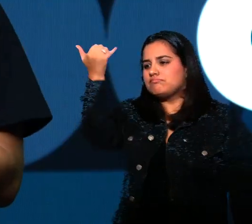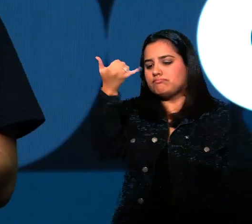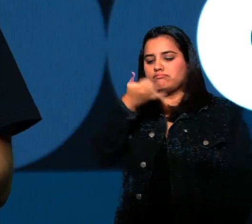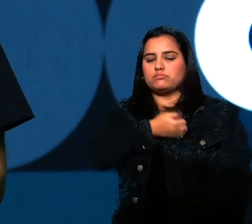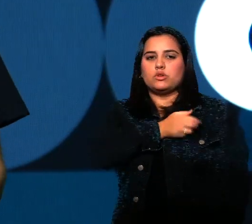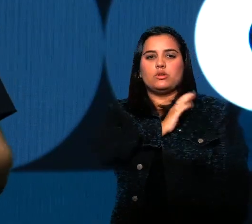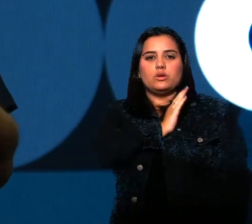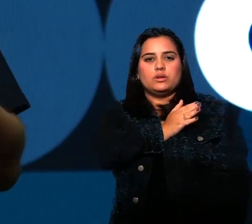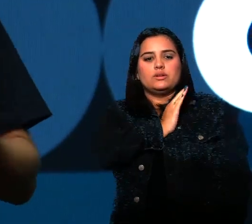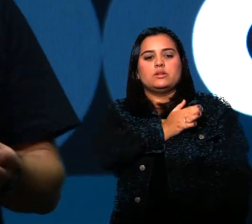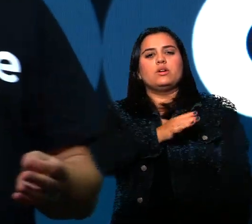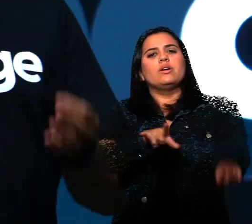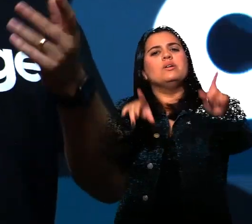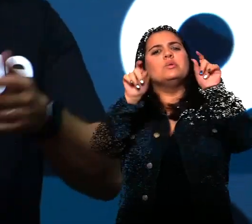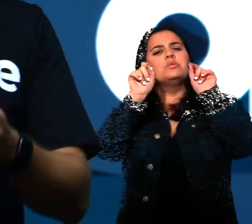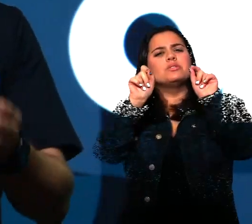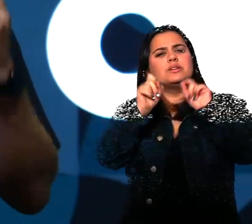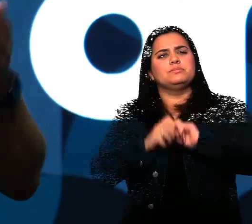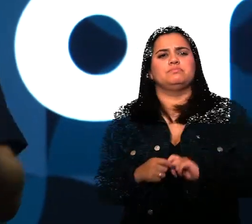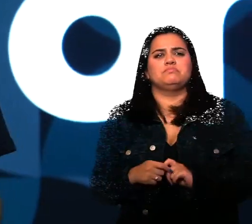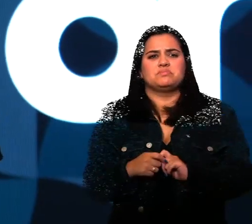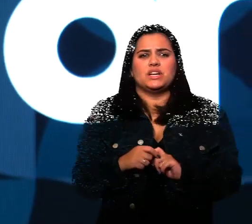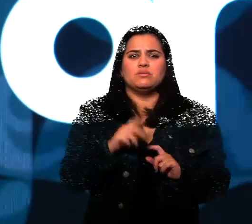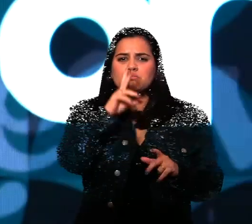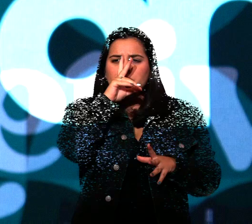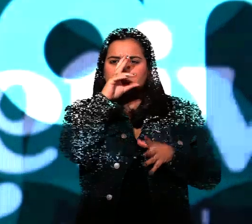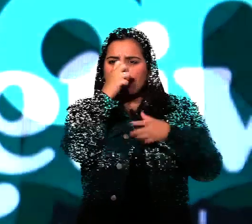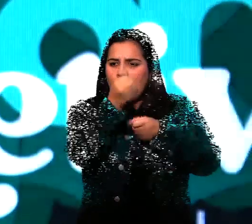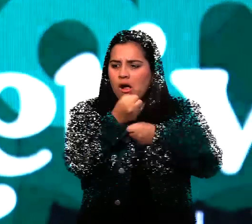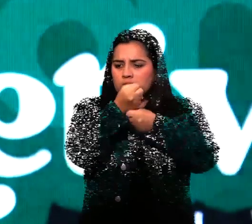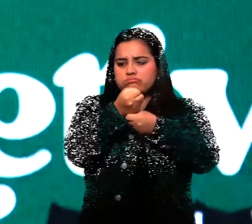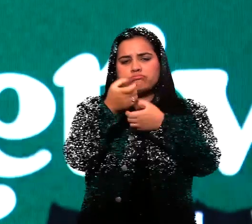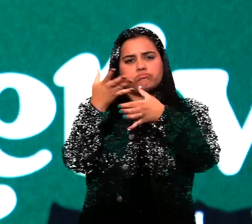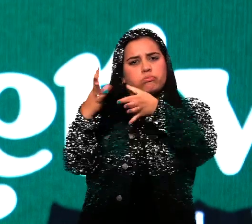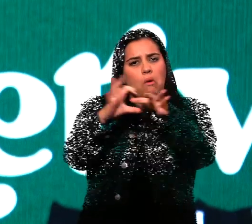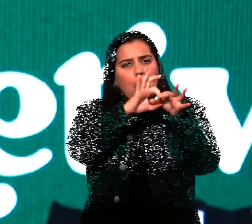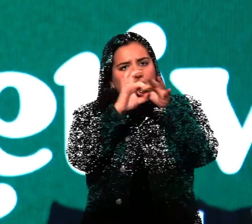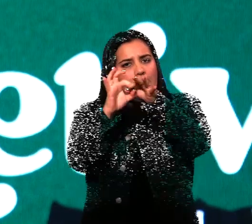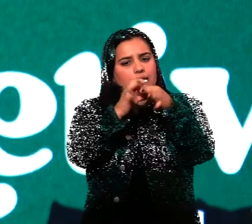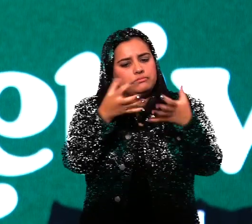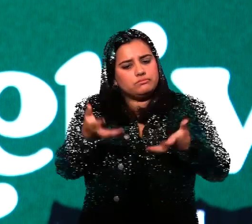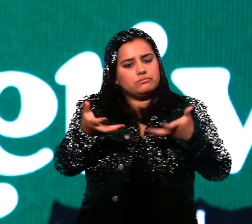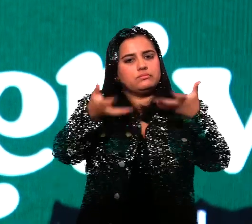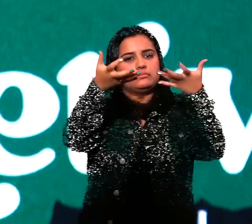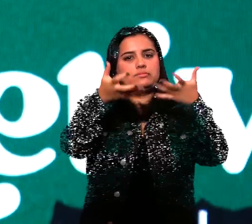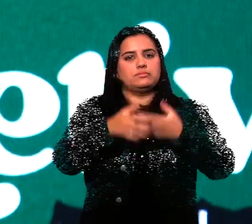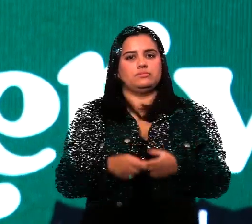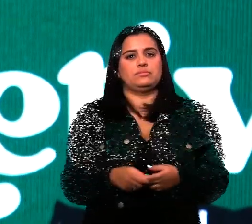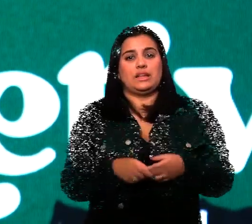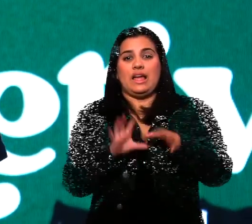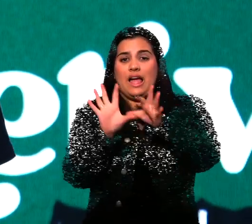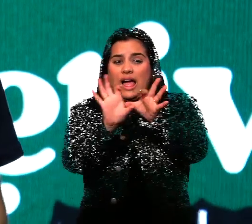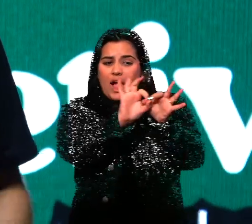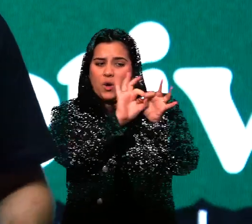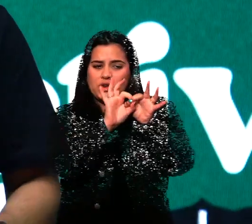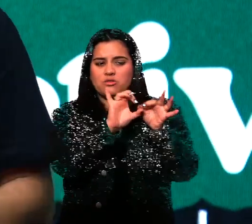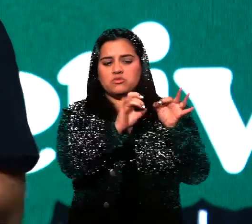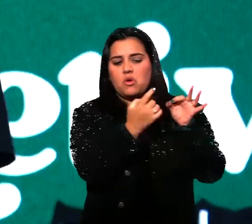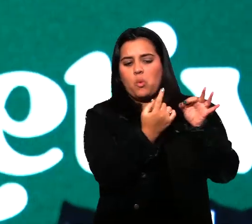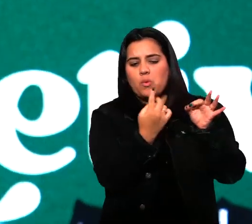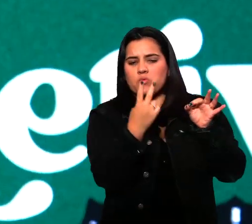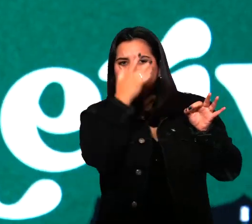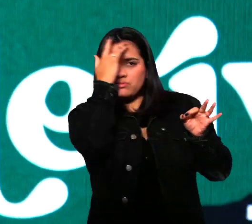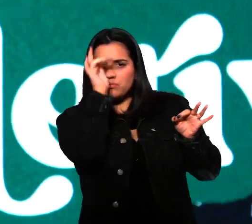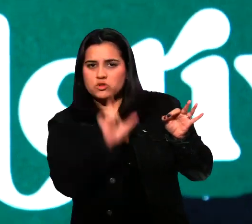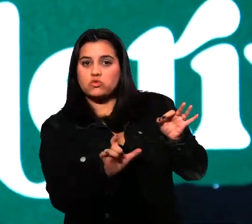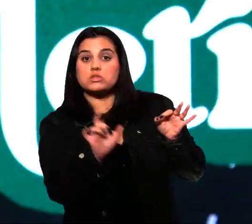com relação à força da coletividade. A coletividade não é formada por apenas uma pessoa ou duas pessoas. A